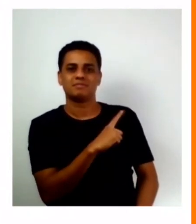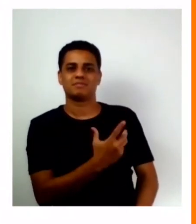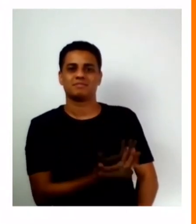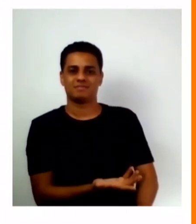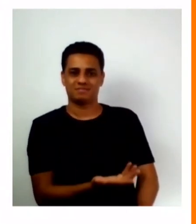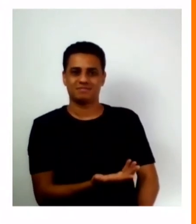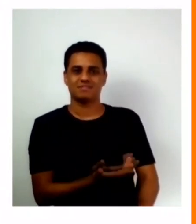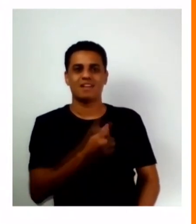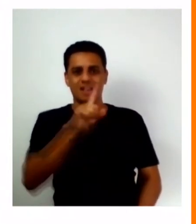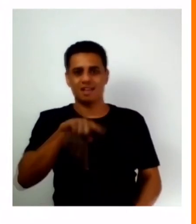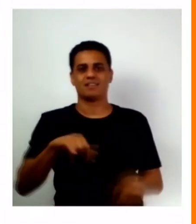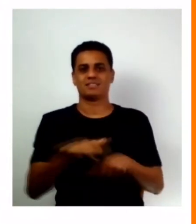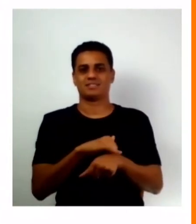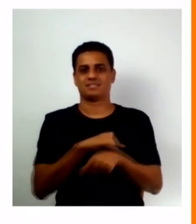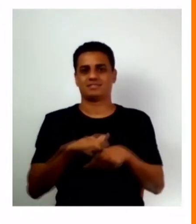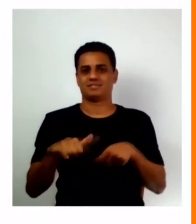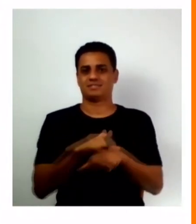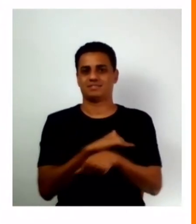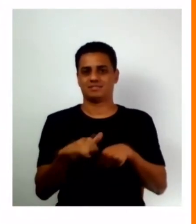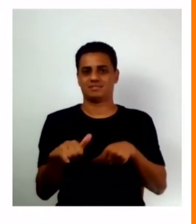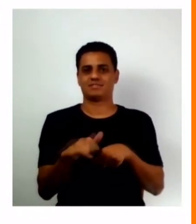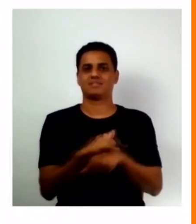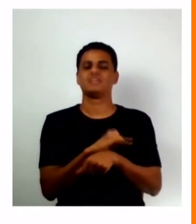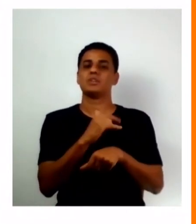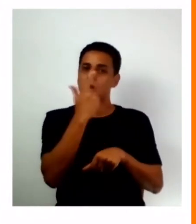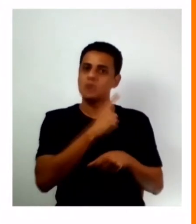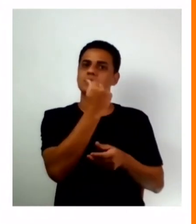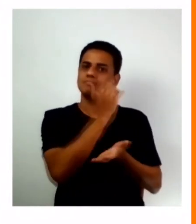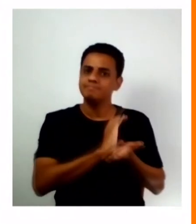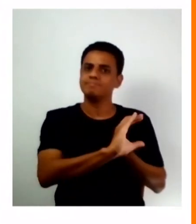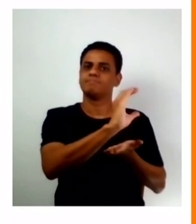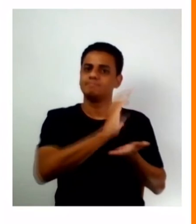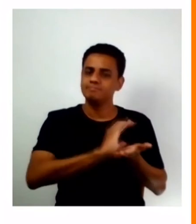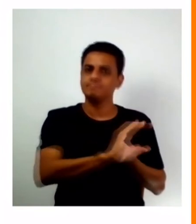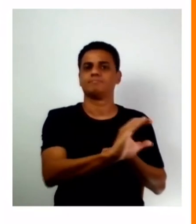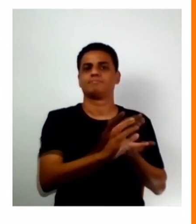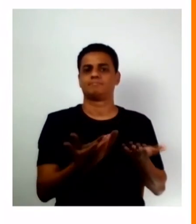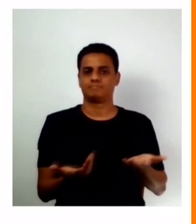criadores a uma ideia de trabalhar neste entorno.